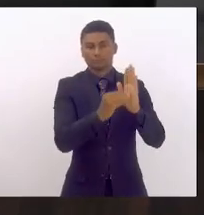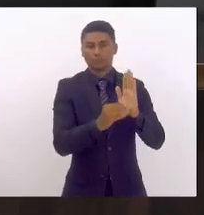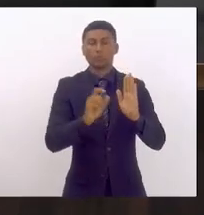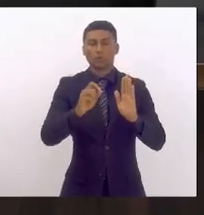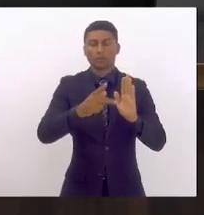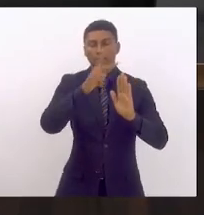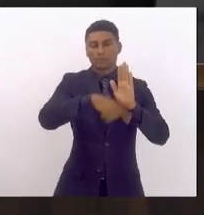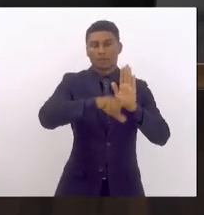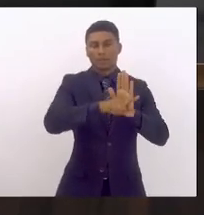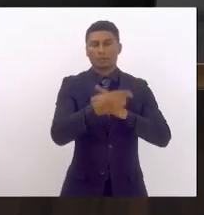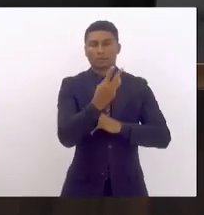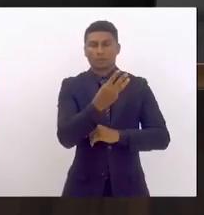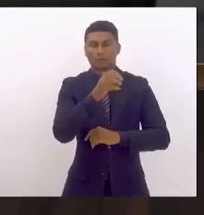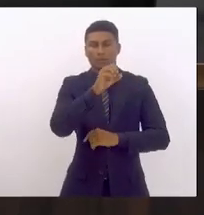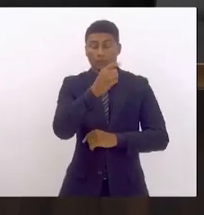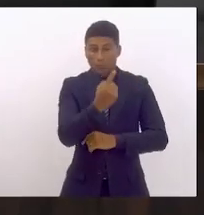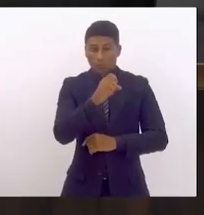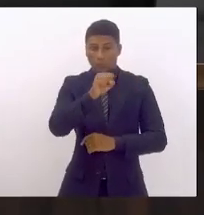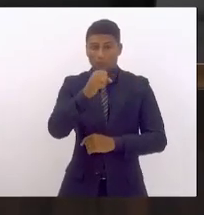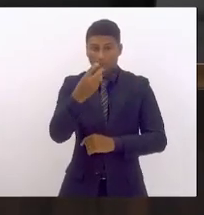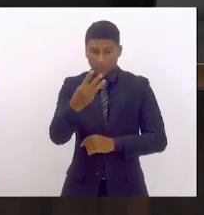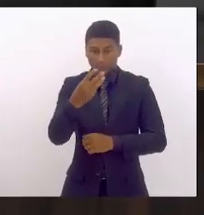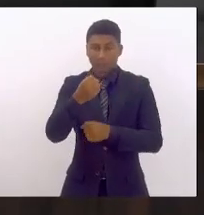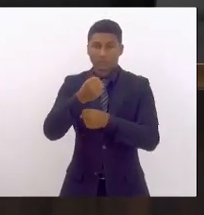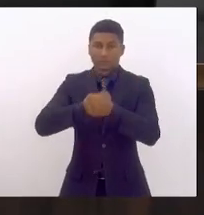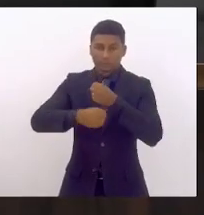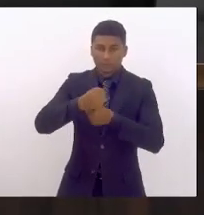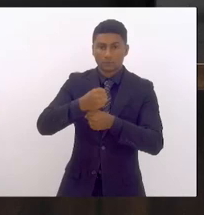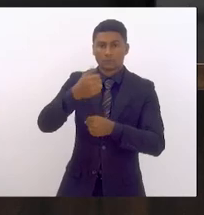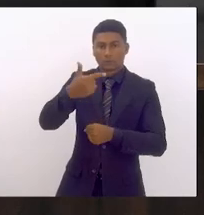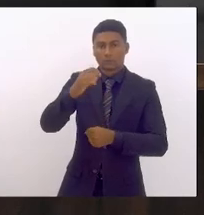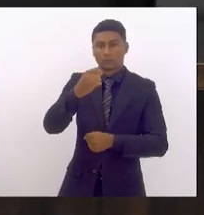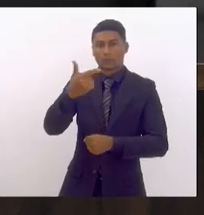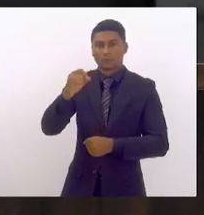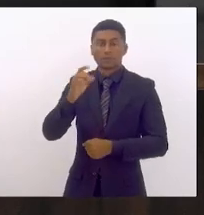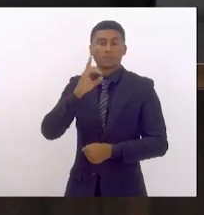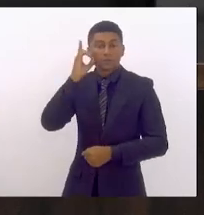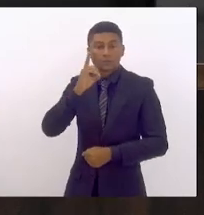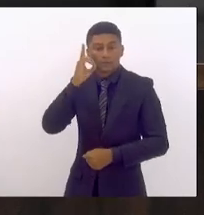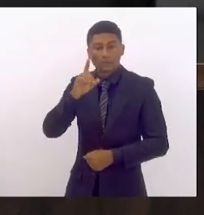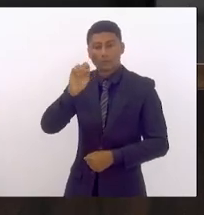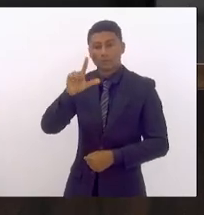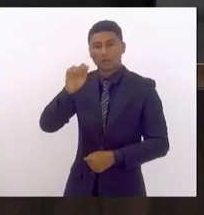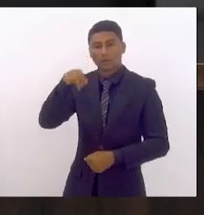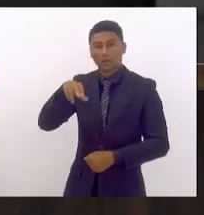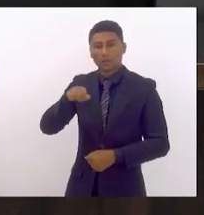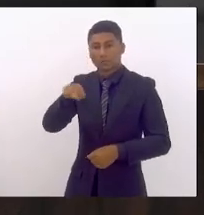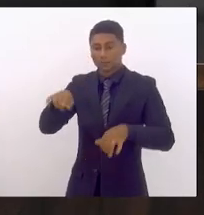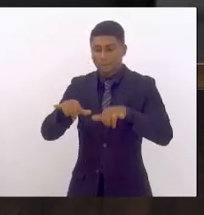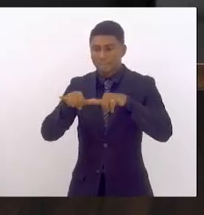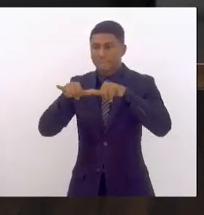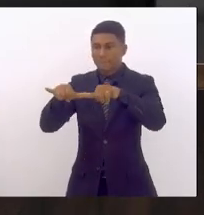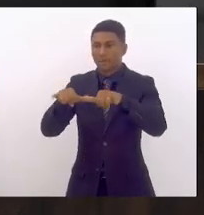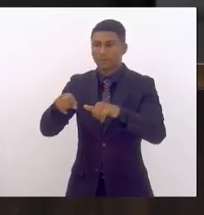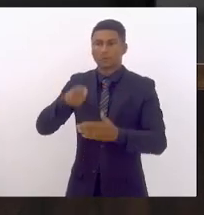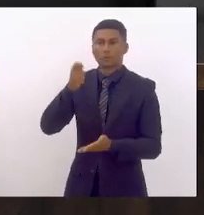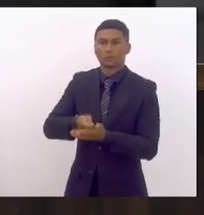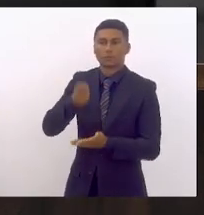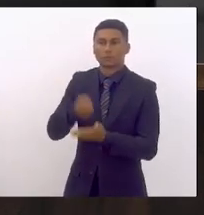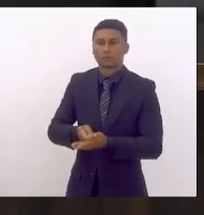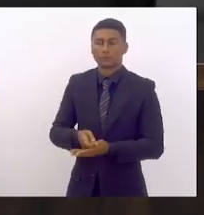discussão projeto de lei 3183 de 20 e autoria da deputada Lana passos que obriga o supermercado e Atacadistas